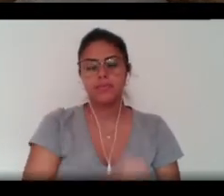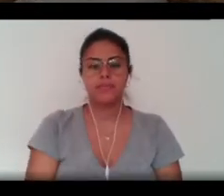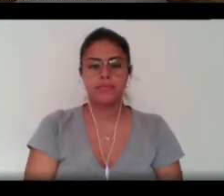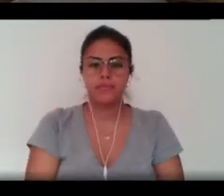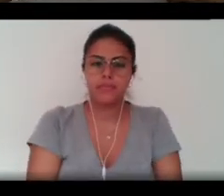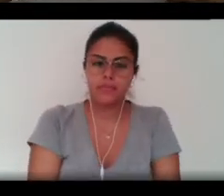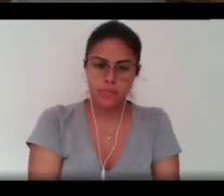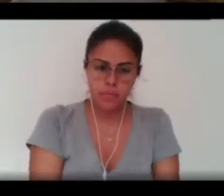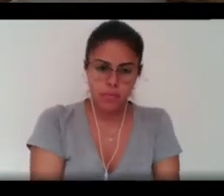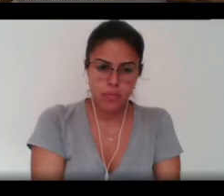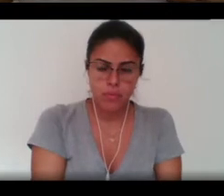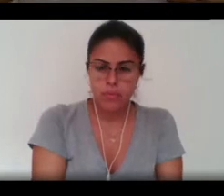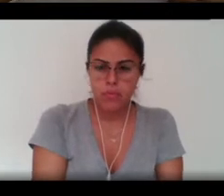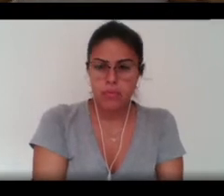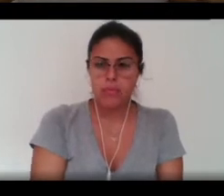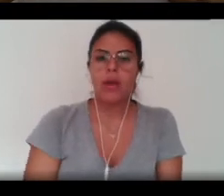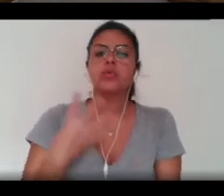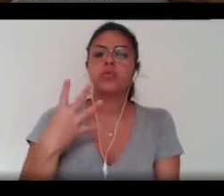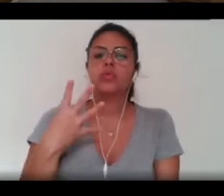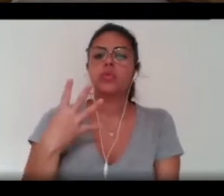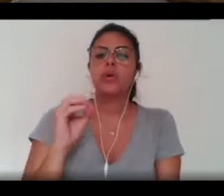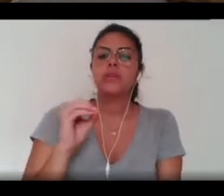andar rápido.